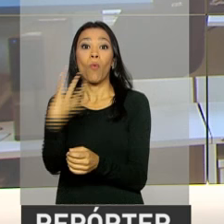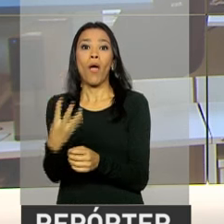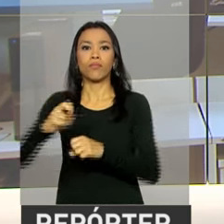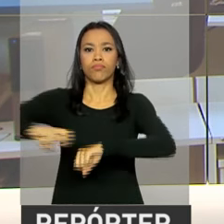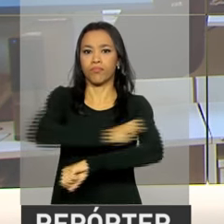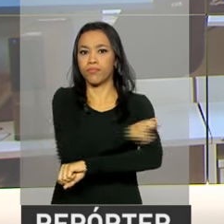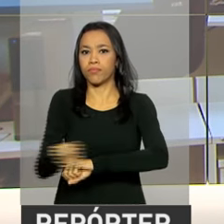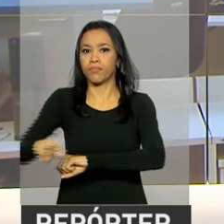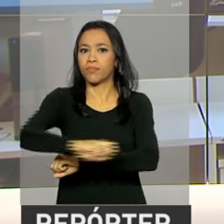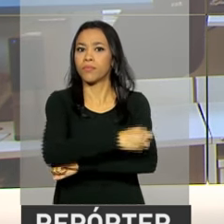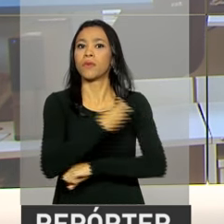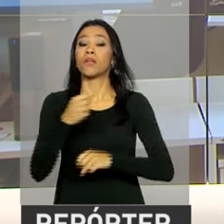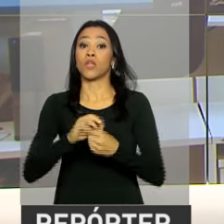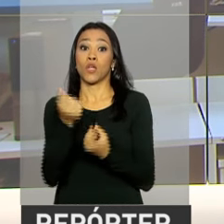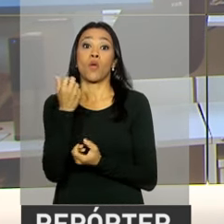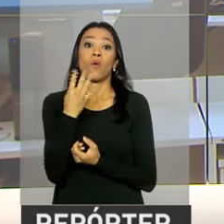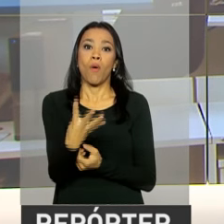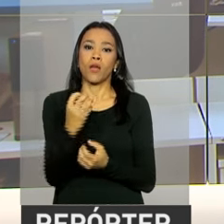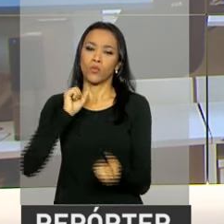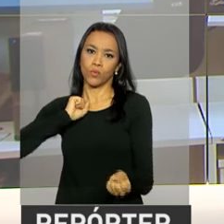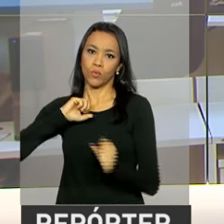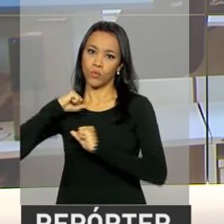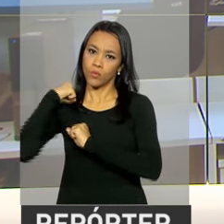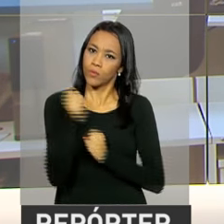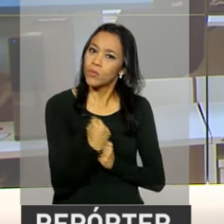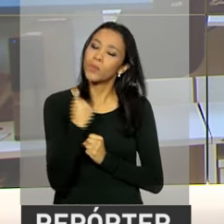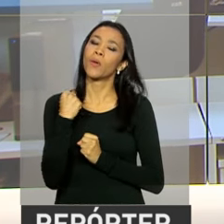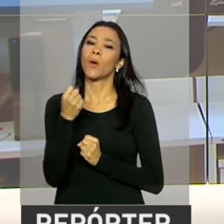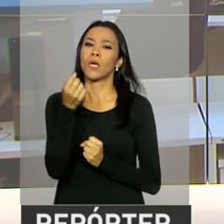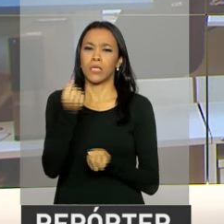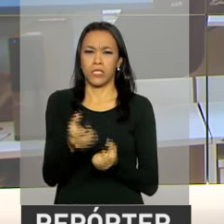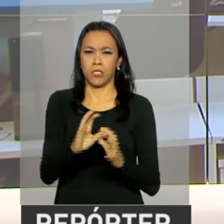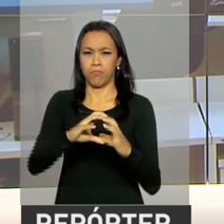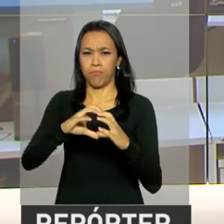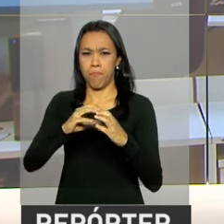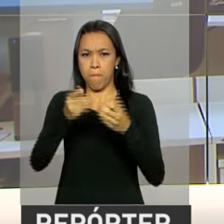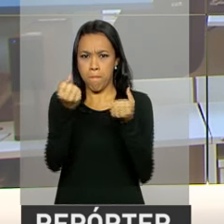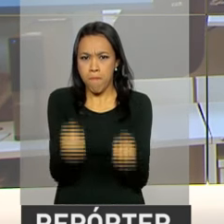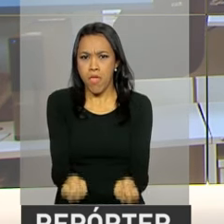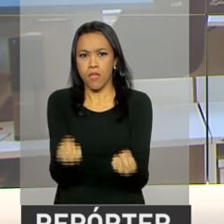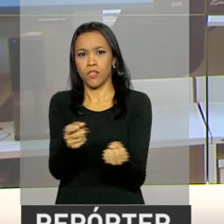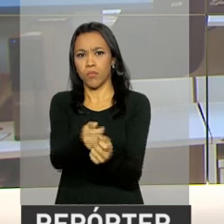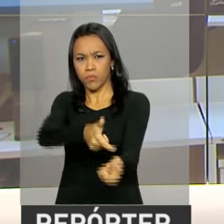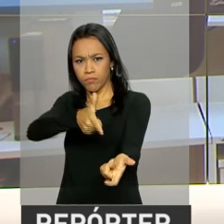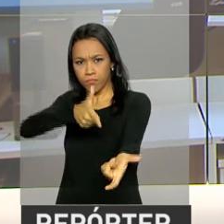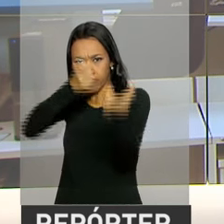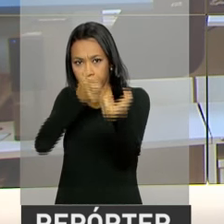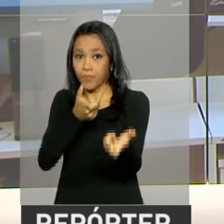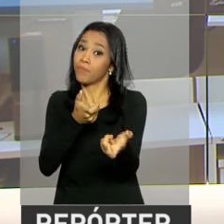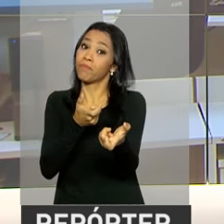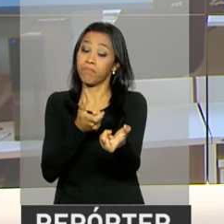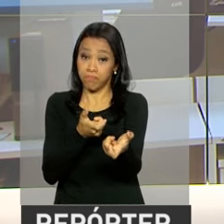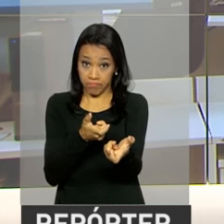pista, 4 no judô, 2 no levantamento de peso e 2 no tiro esportivo.